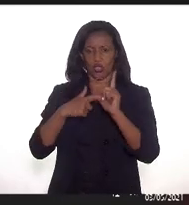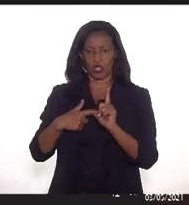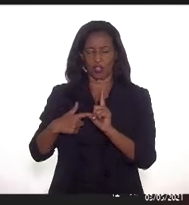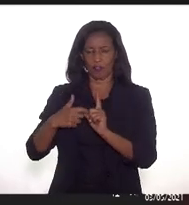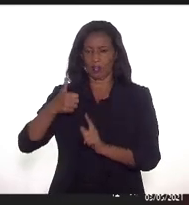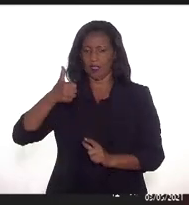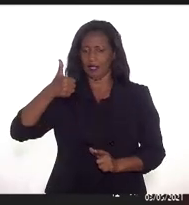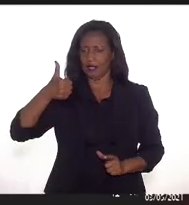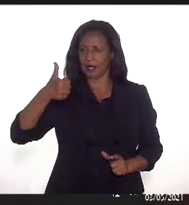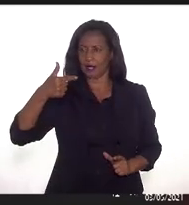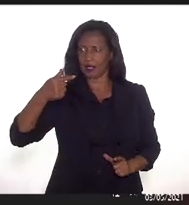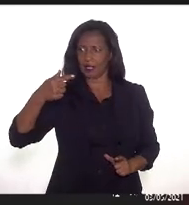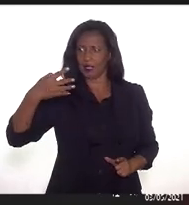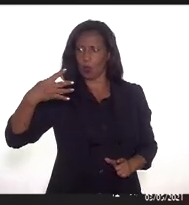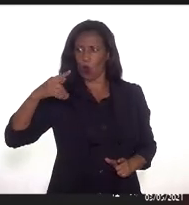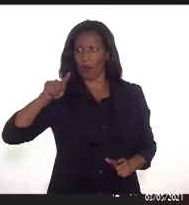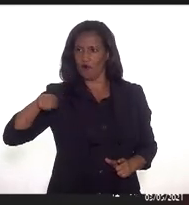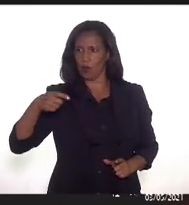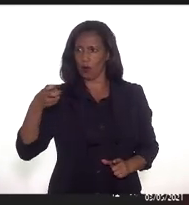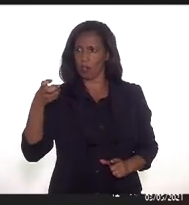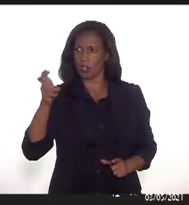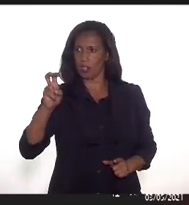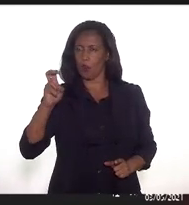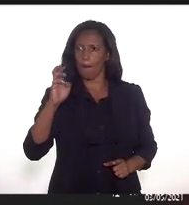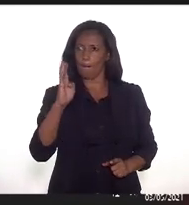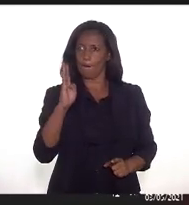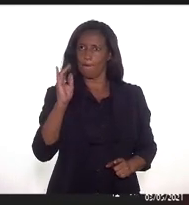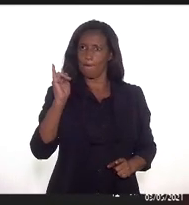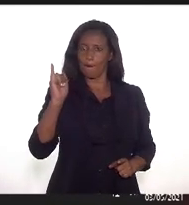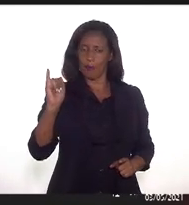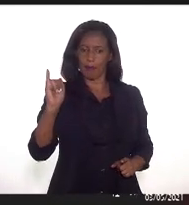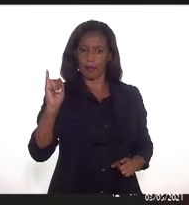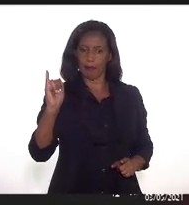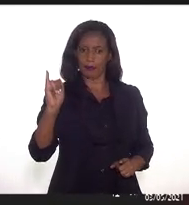174,5 bi.